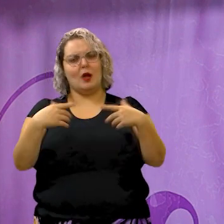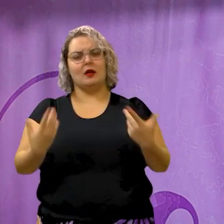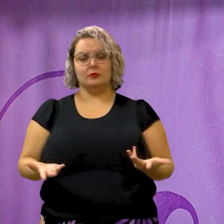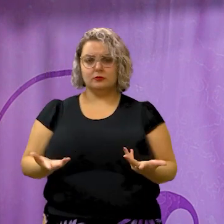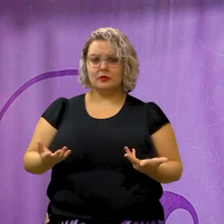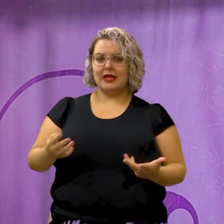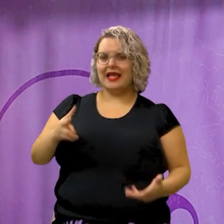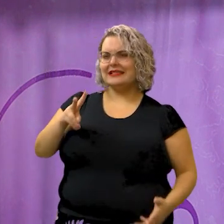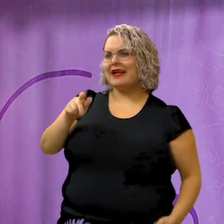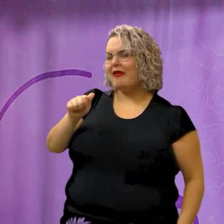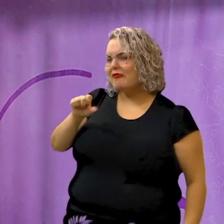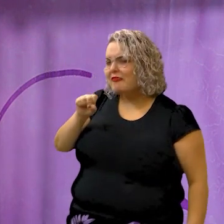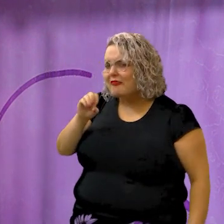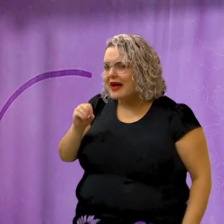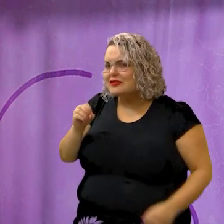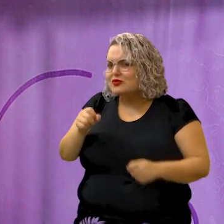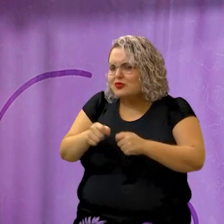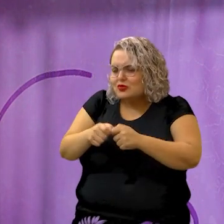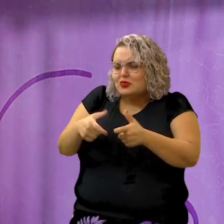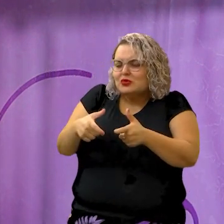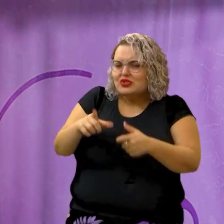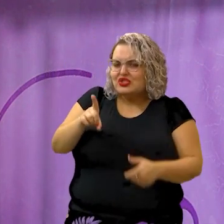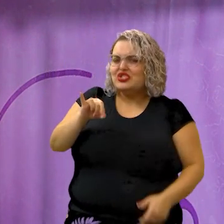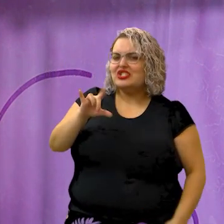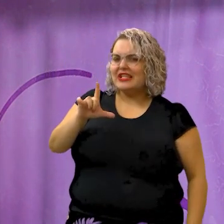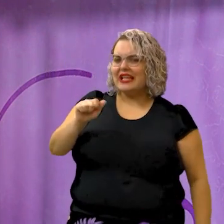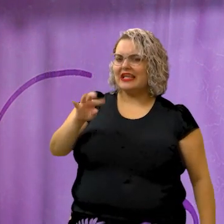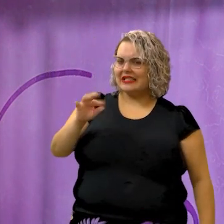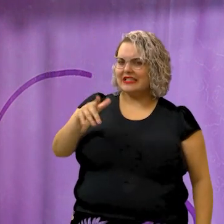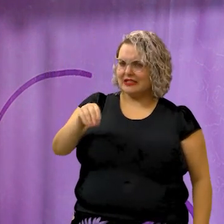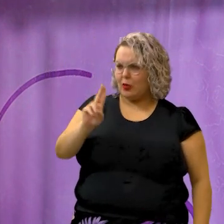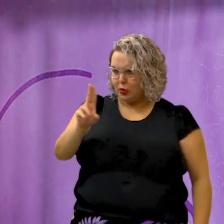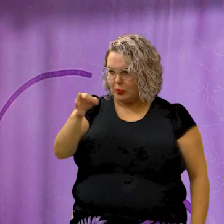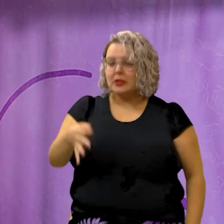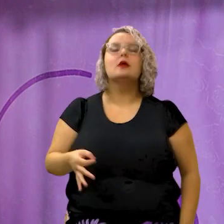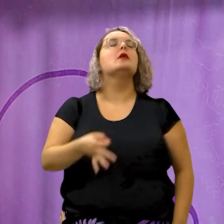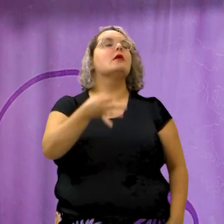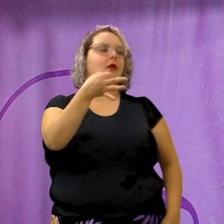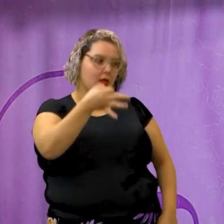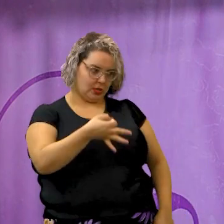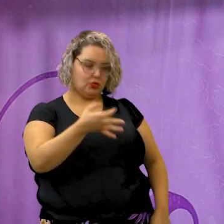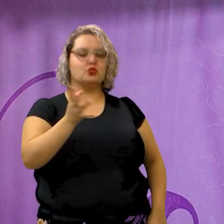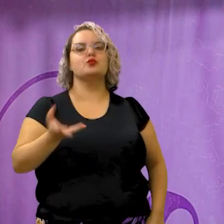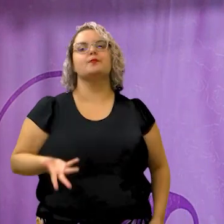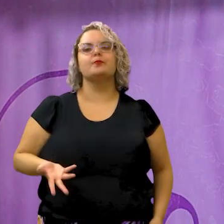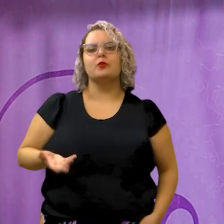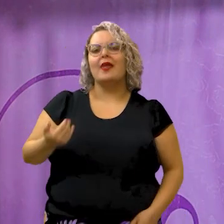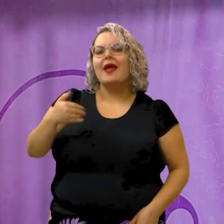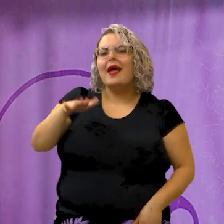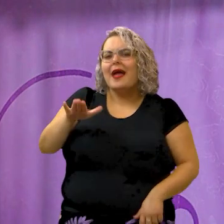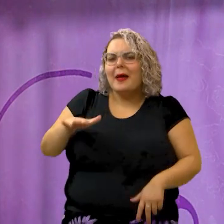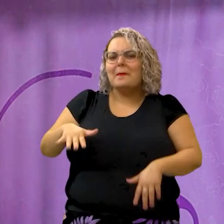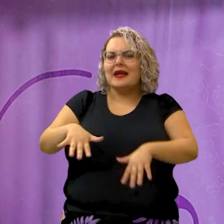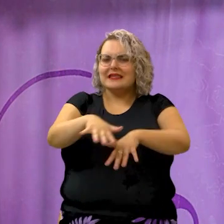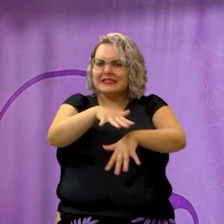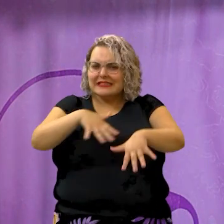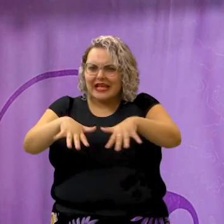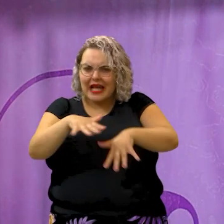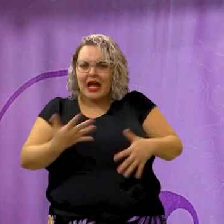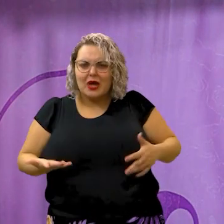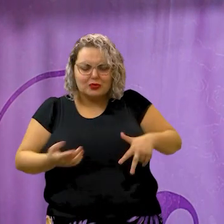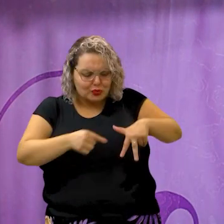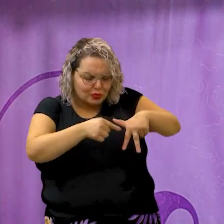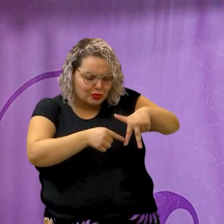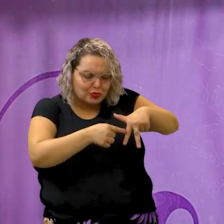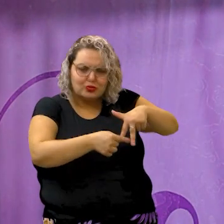essa vasodilatação é assim que chama, doutora? É isso mesmo. É mais na região das pernas